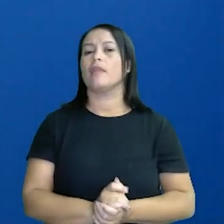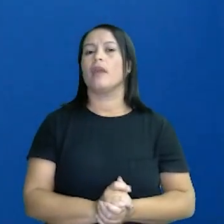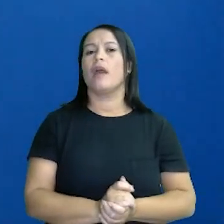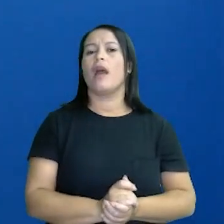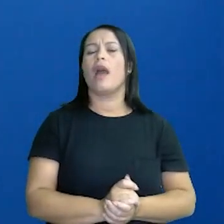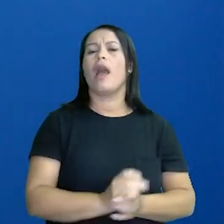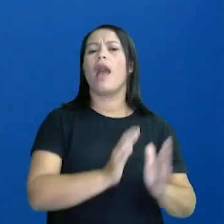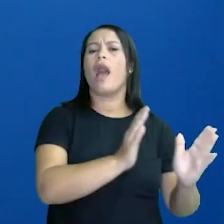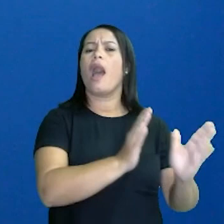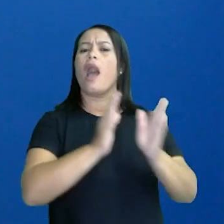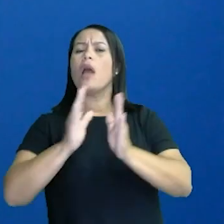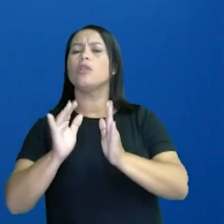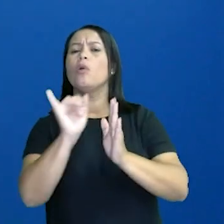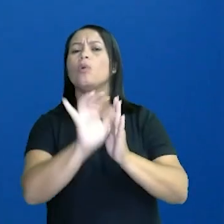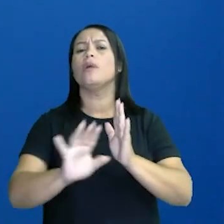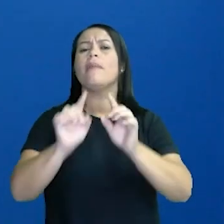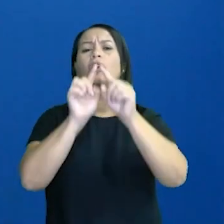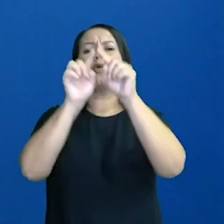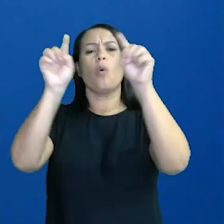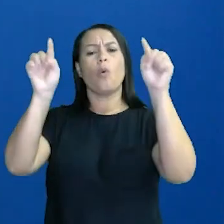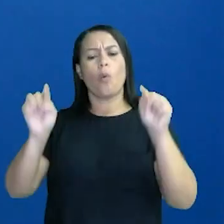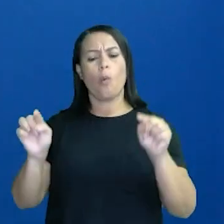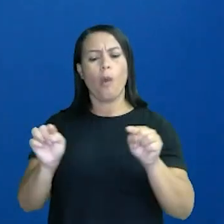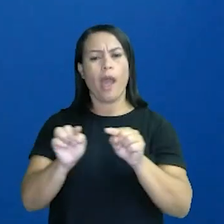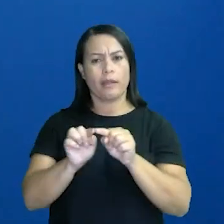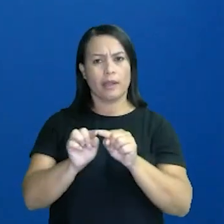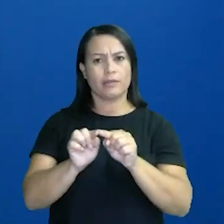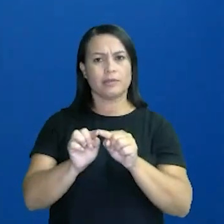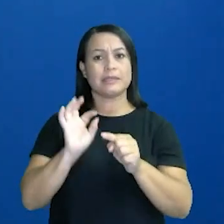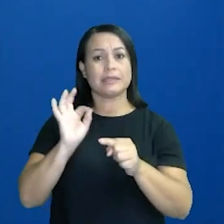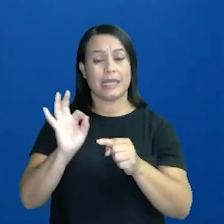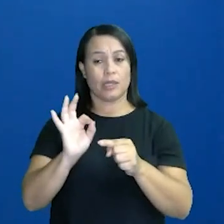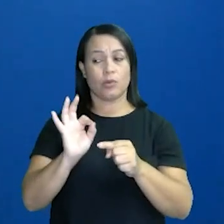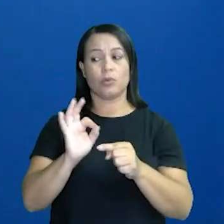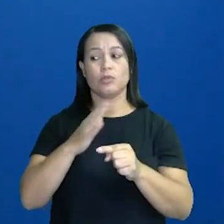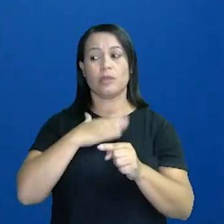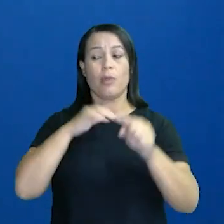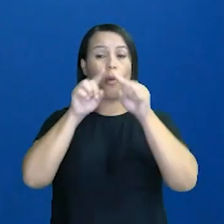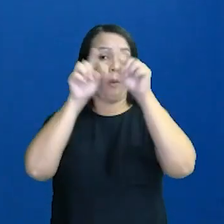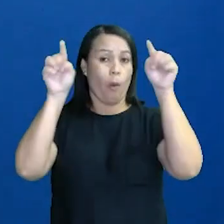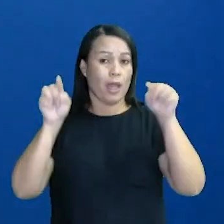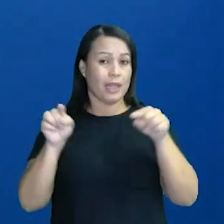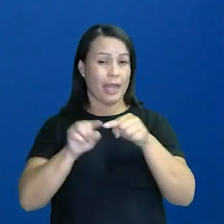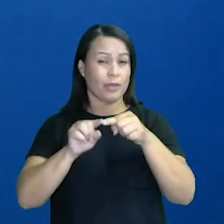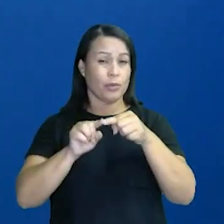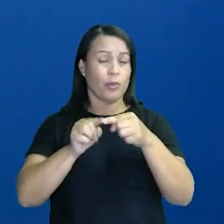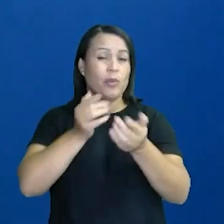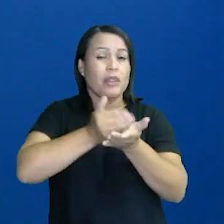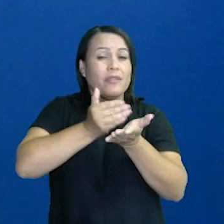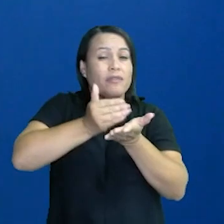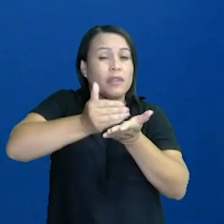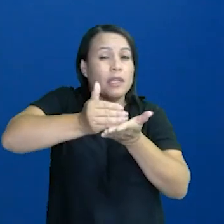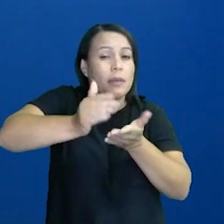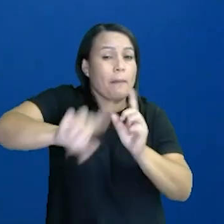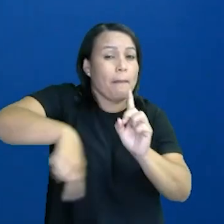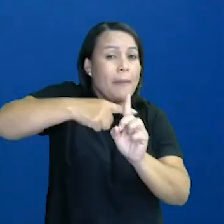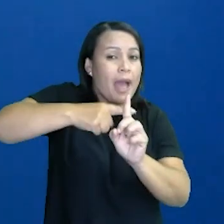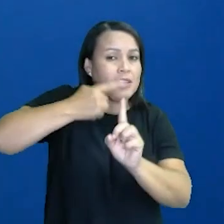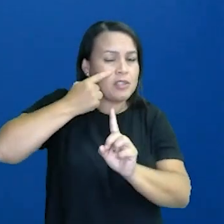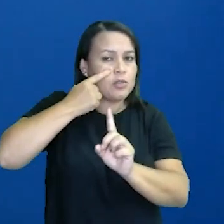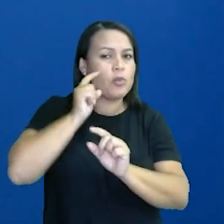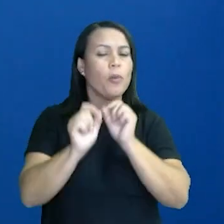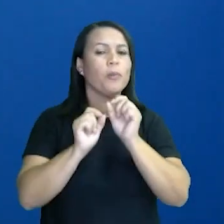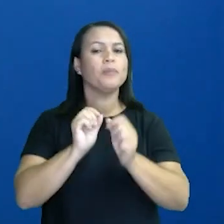Pronto. Aqui eu tenho outro quadrado, tá certo? Só que esse meu quadrado agora foi dividido por mais partes, tá? Vê